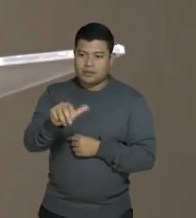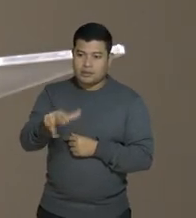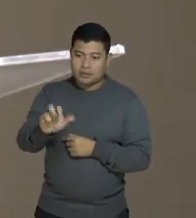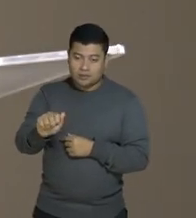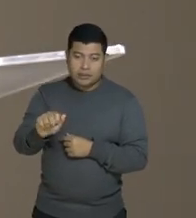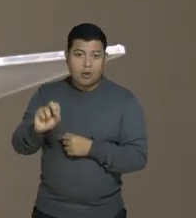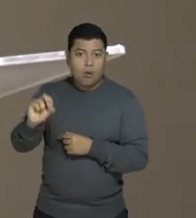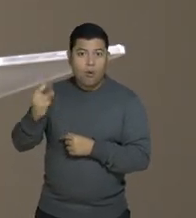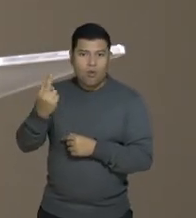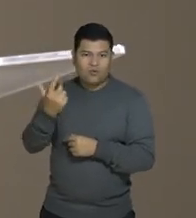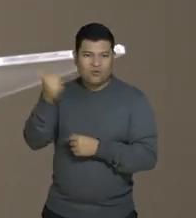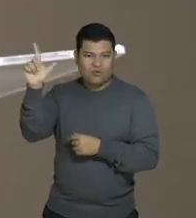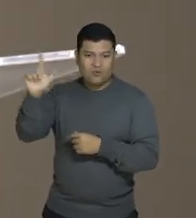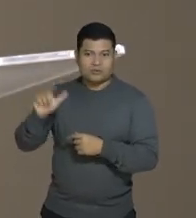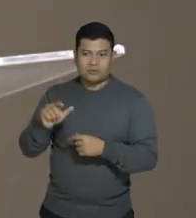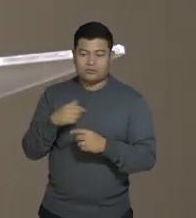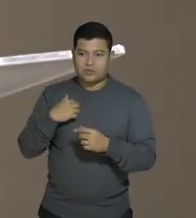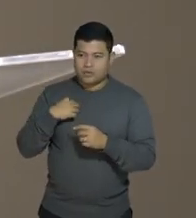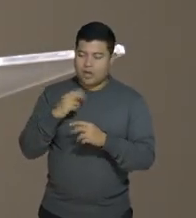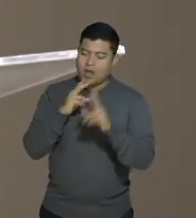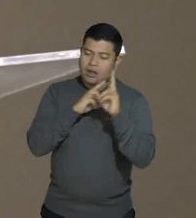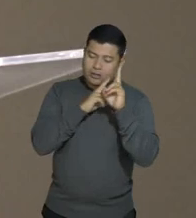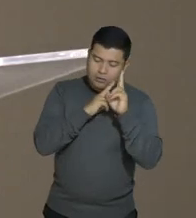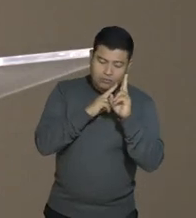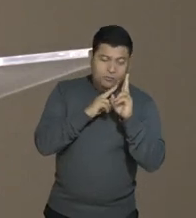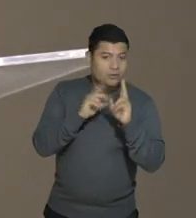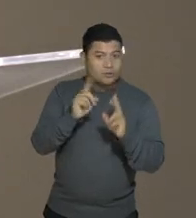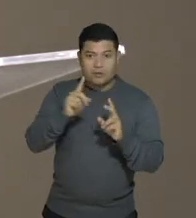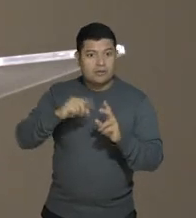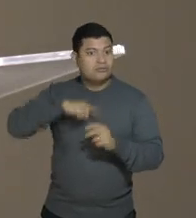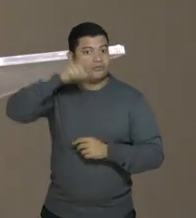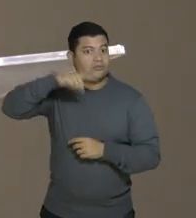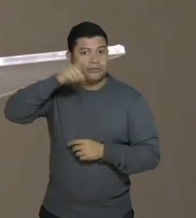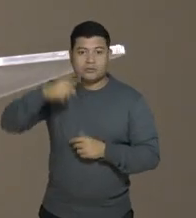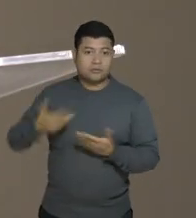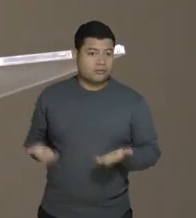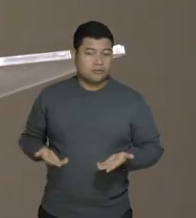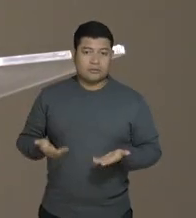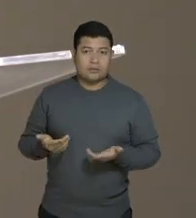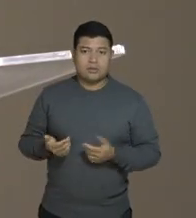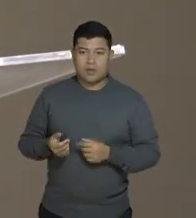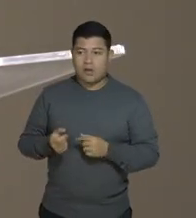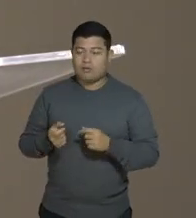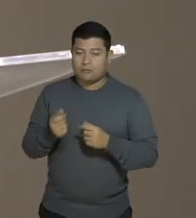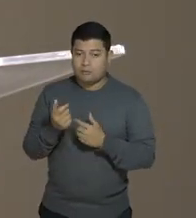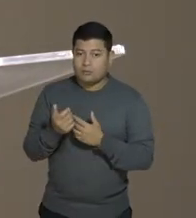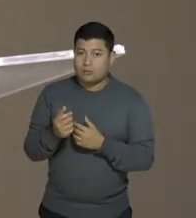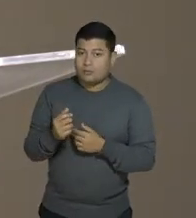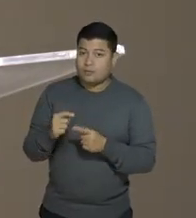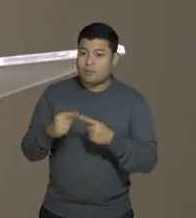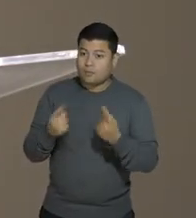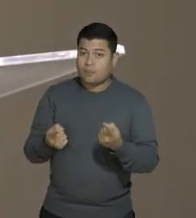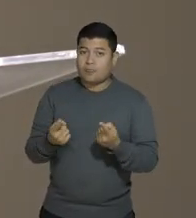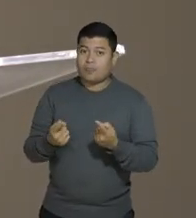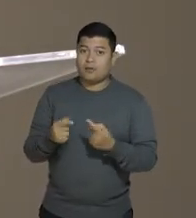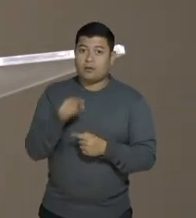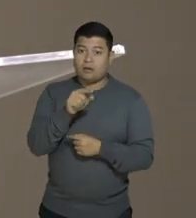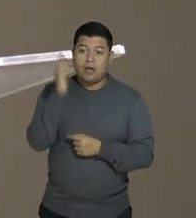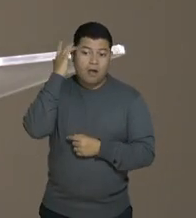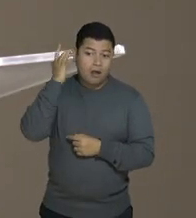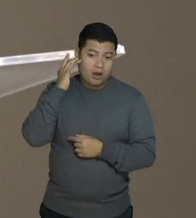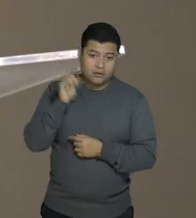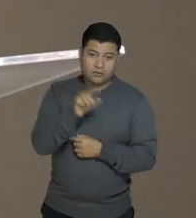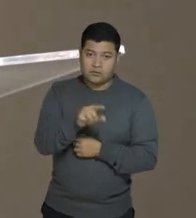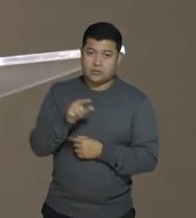toda acordadinho. Então, ele não dá sonolência. Então, não é do remédio isso. Eu acho que vocês não têm que